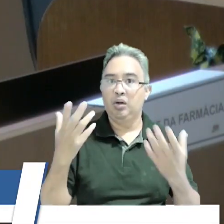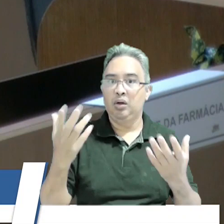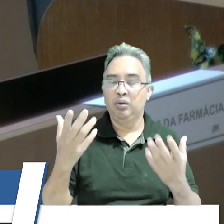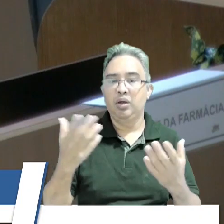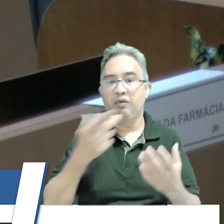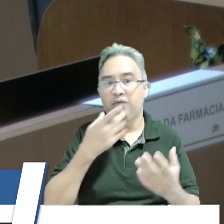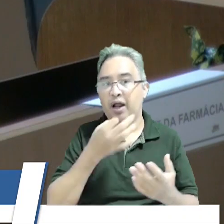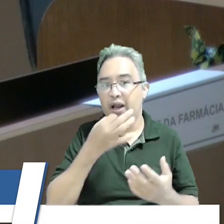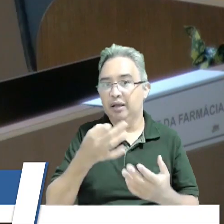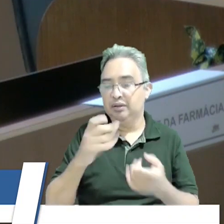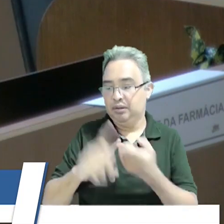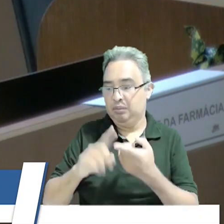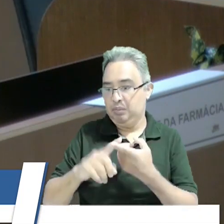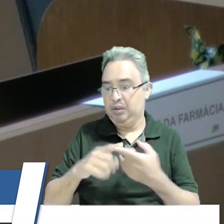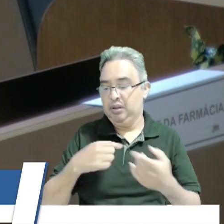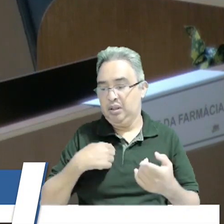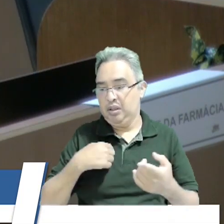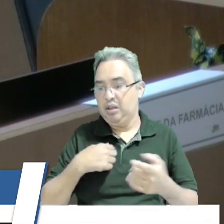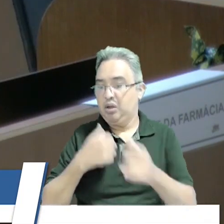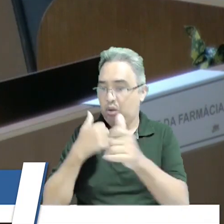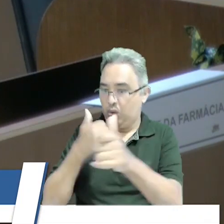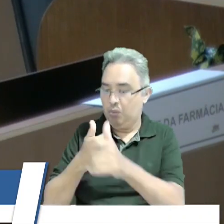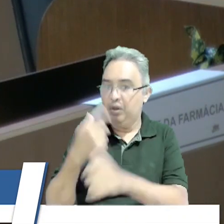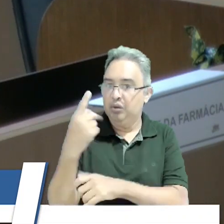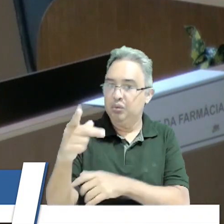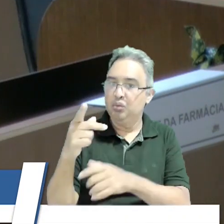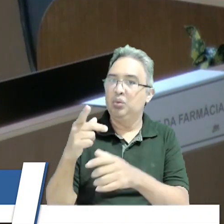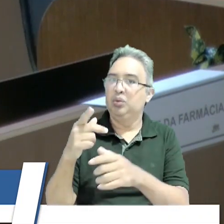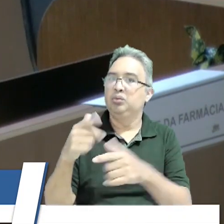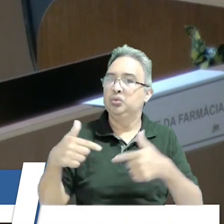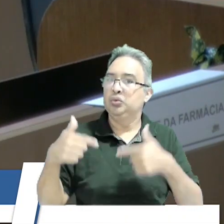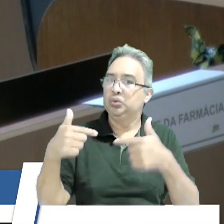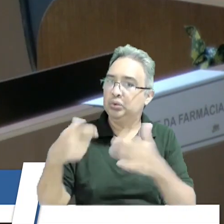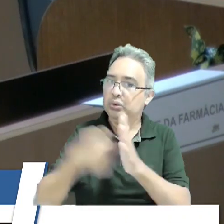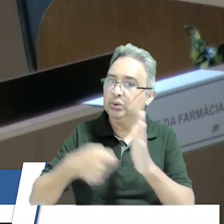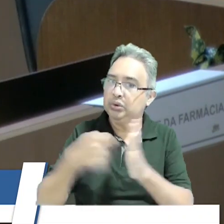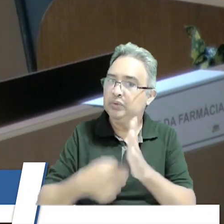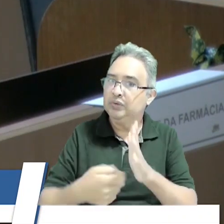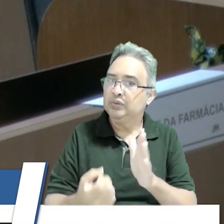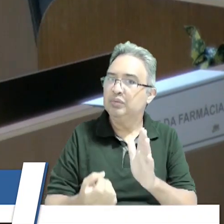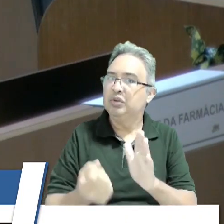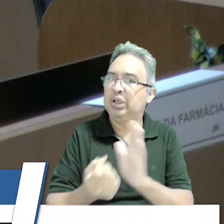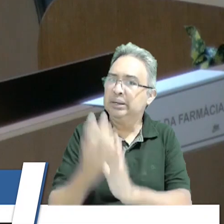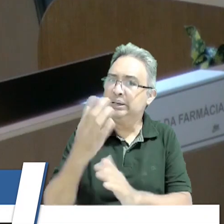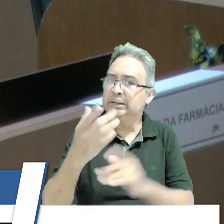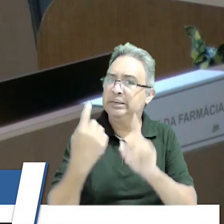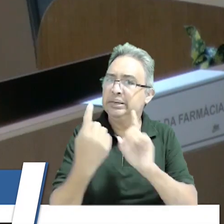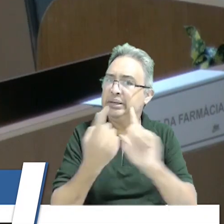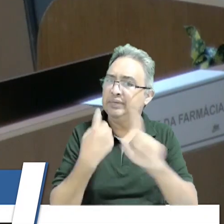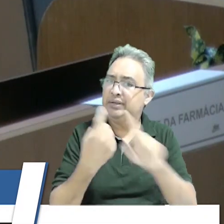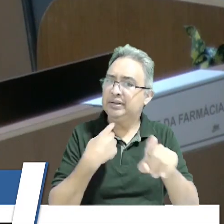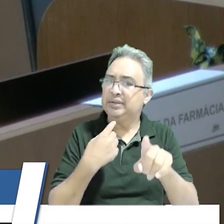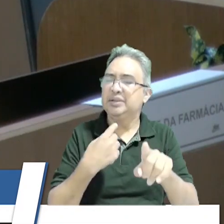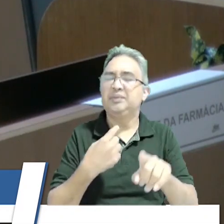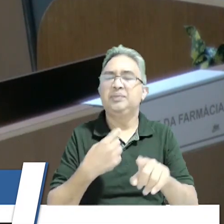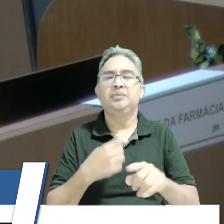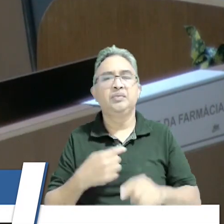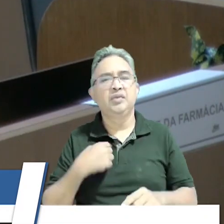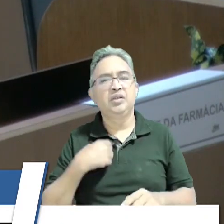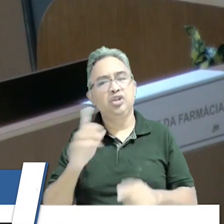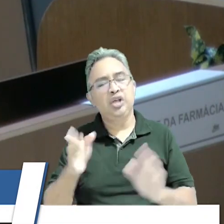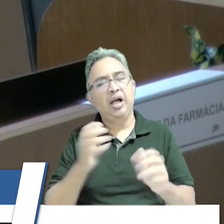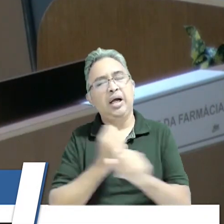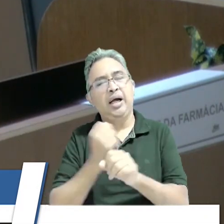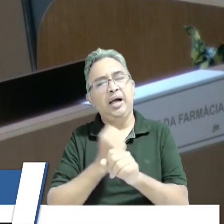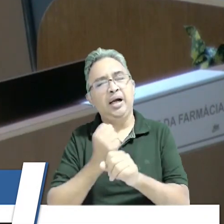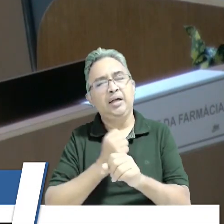acompanho a sua luta, né, por abertura dessa avenida. Quantos anos, né, a gente vem acompanhando o seu trabalho. Aí eu volto